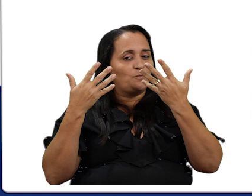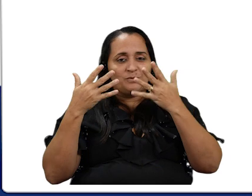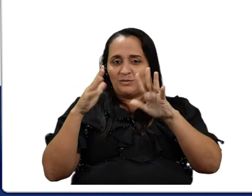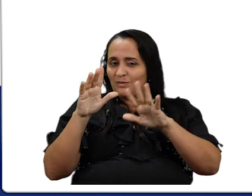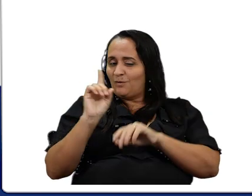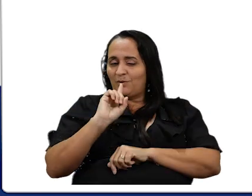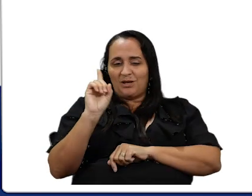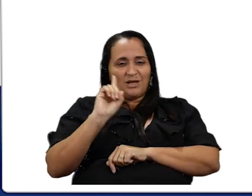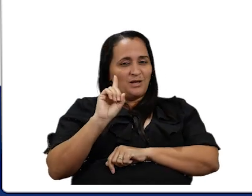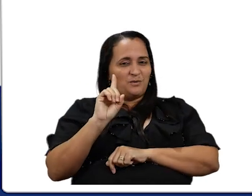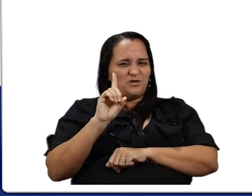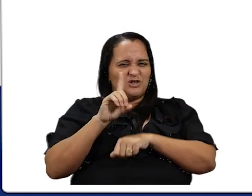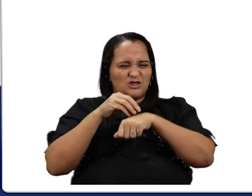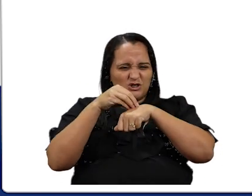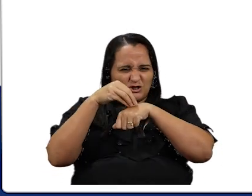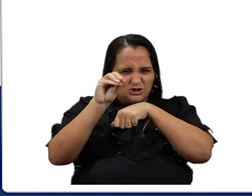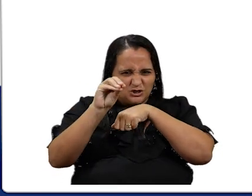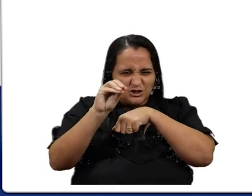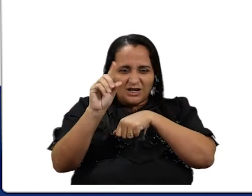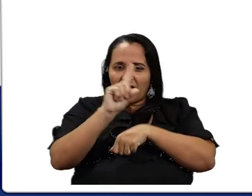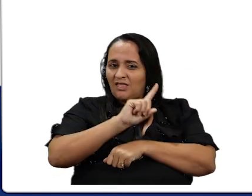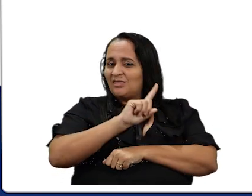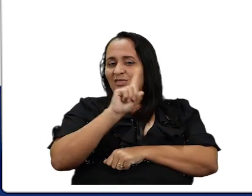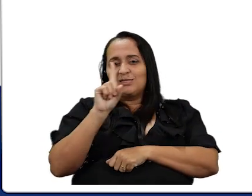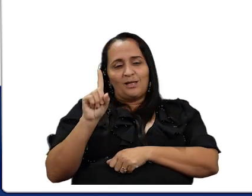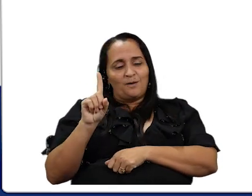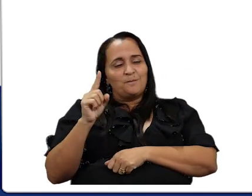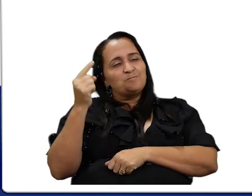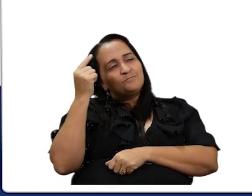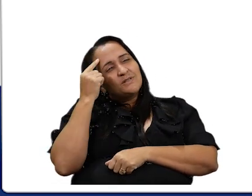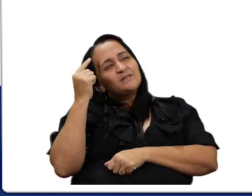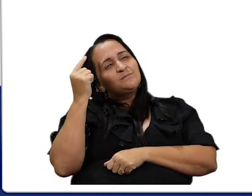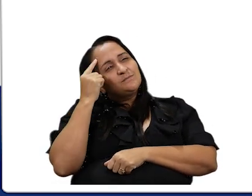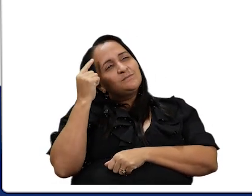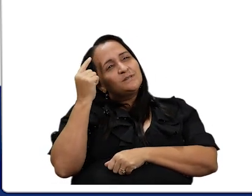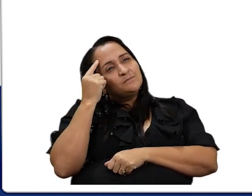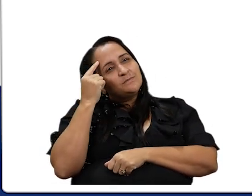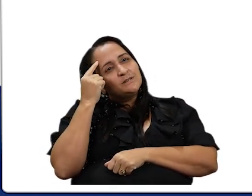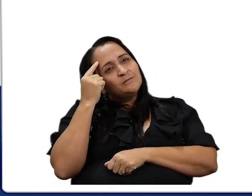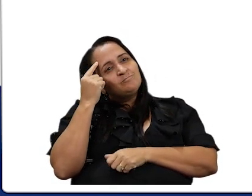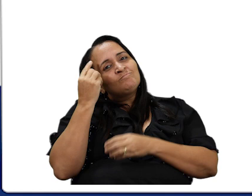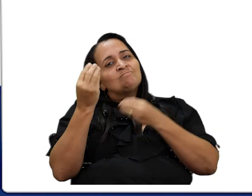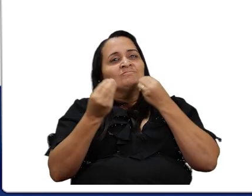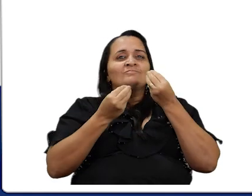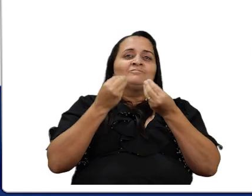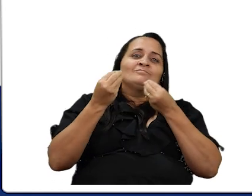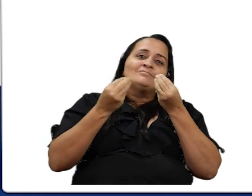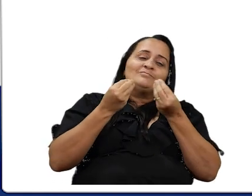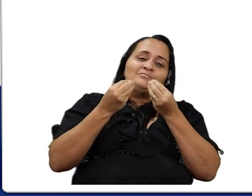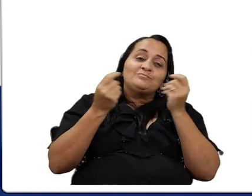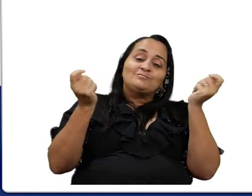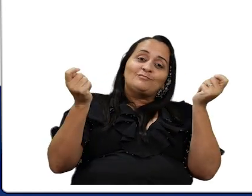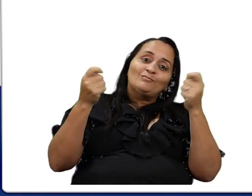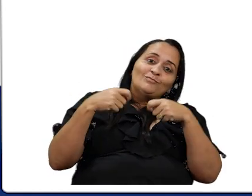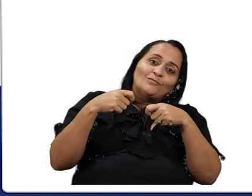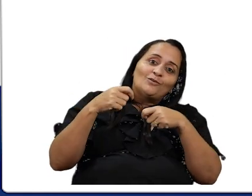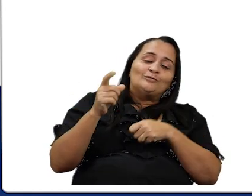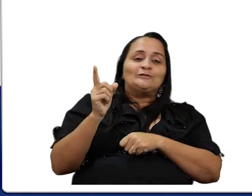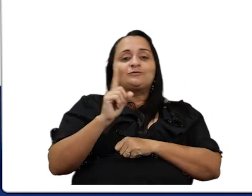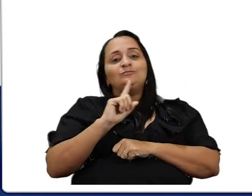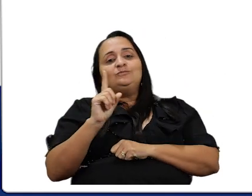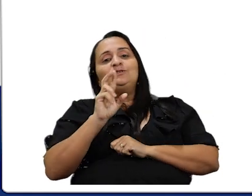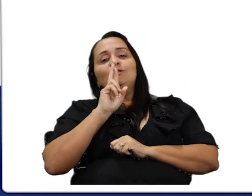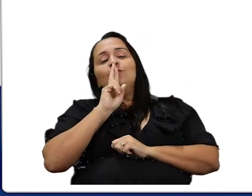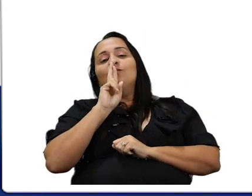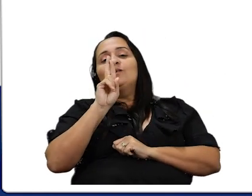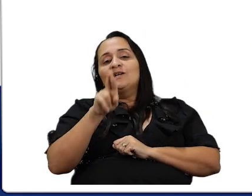dar dica. Então, quebra a cabeça aí, pensa de todas as formas para ver se você consegue achar a resposta